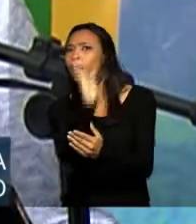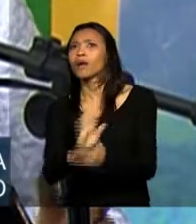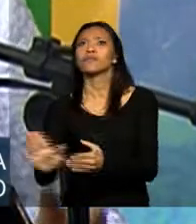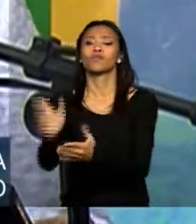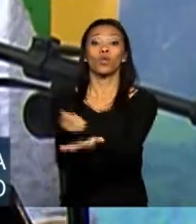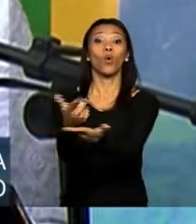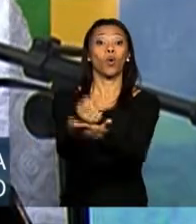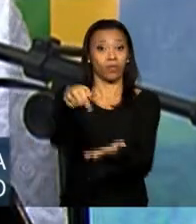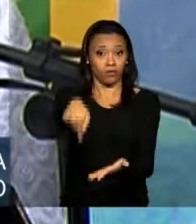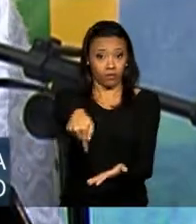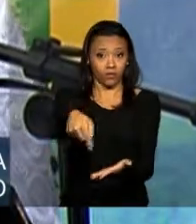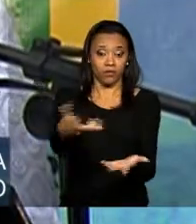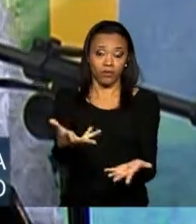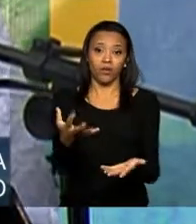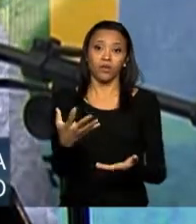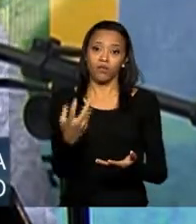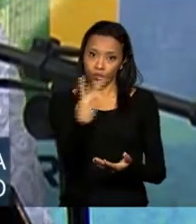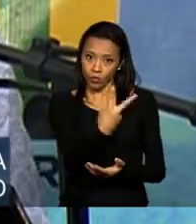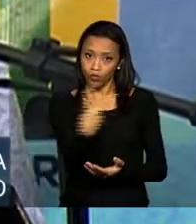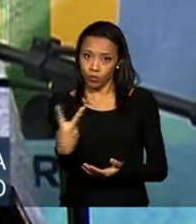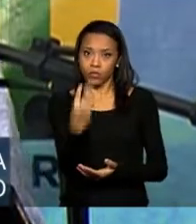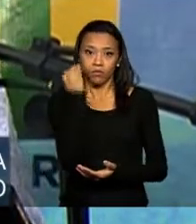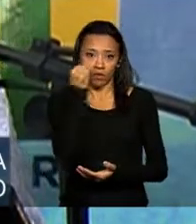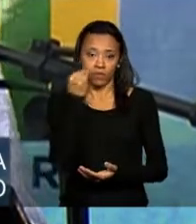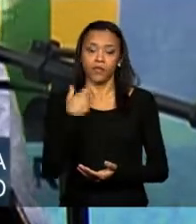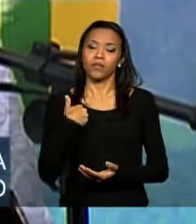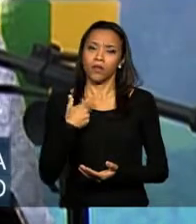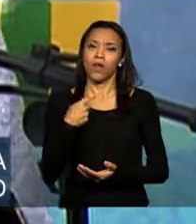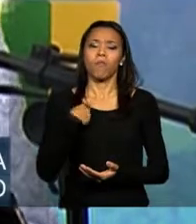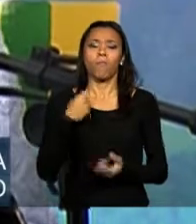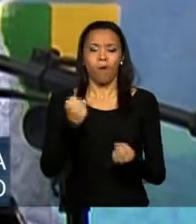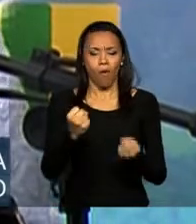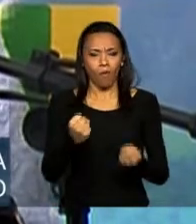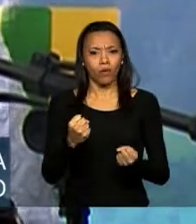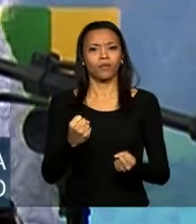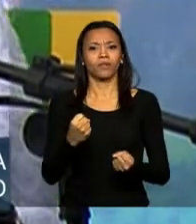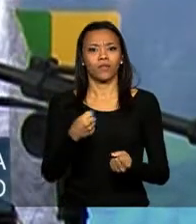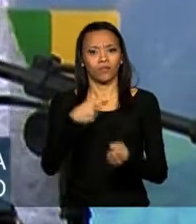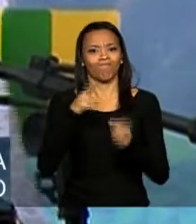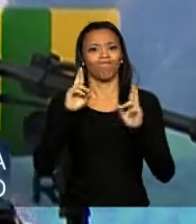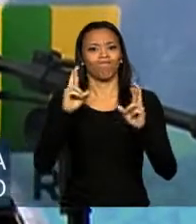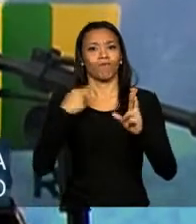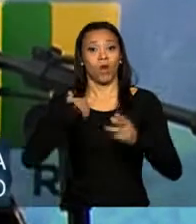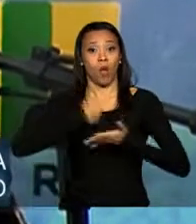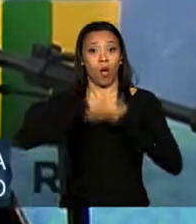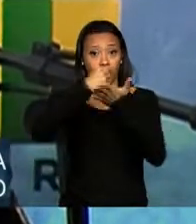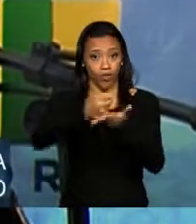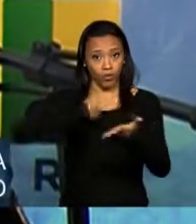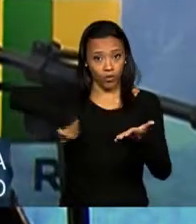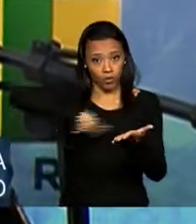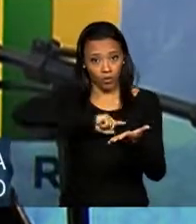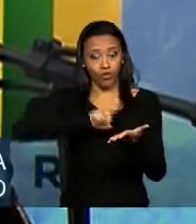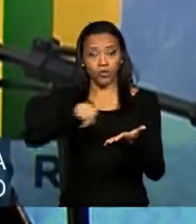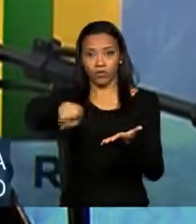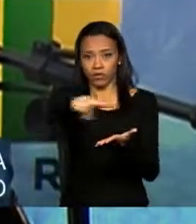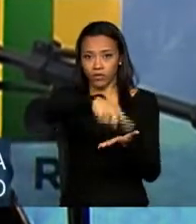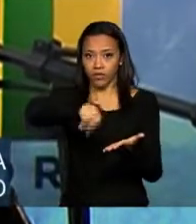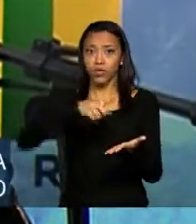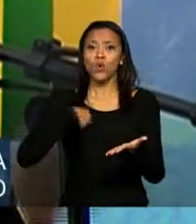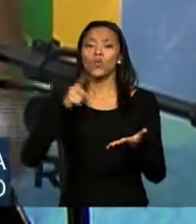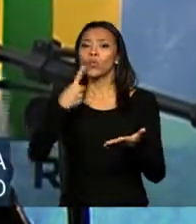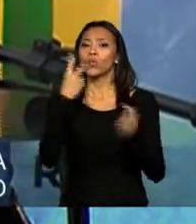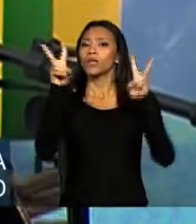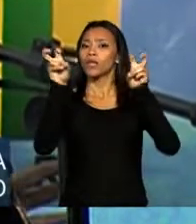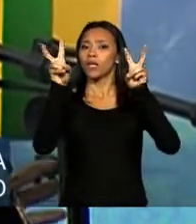bom então eu quero dizer para vocês que podem contar conosco nessa matéria um dos temas do